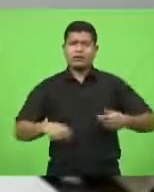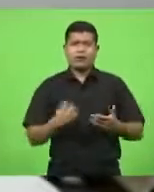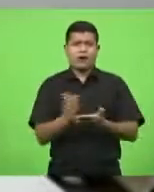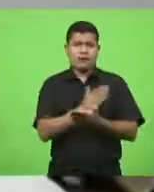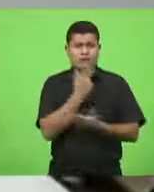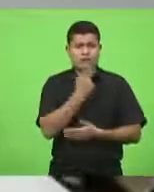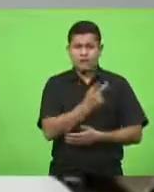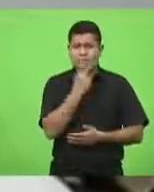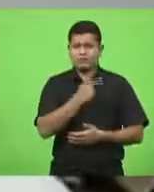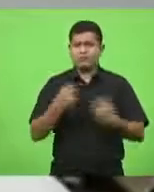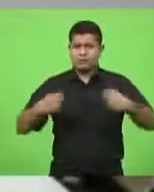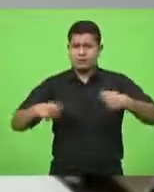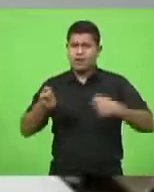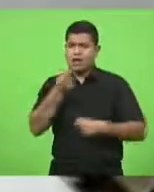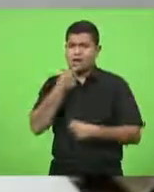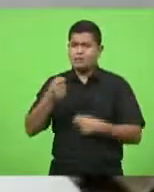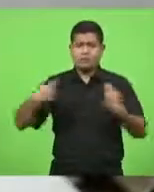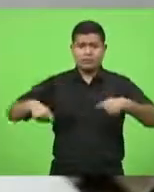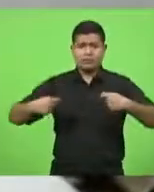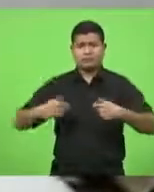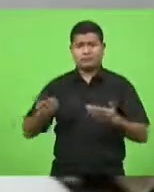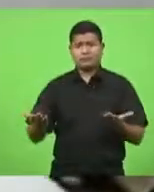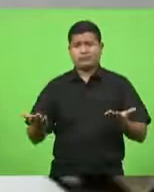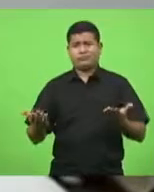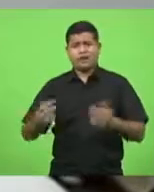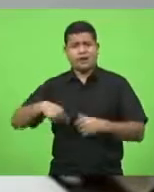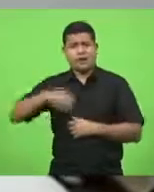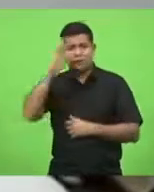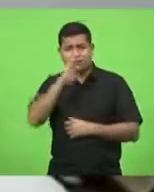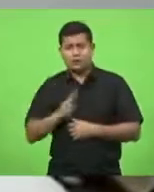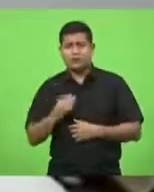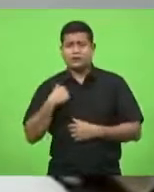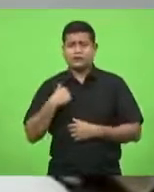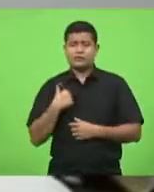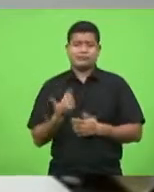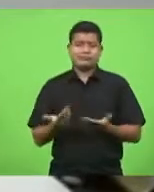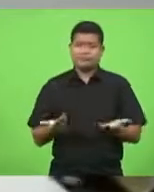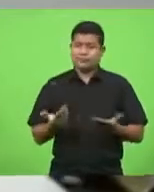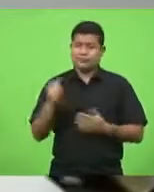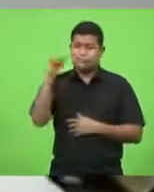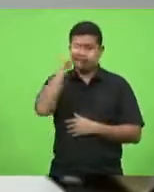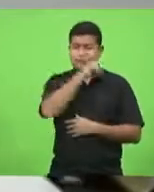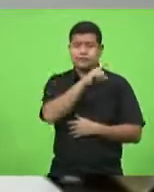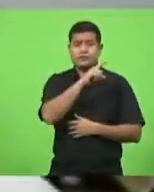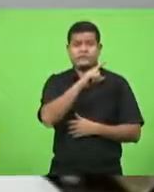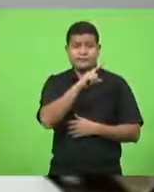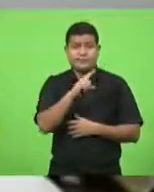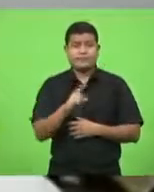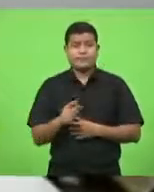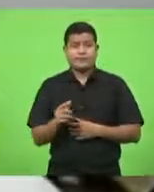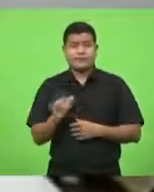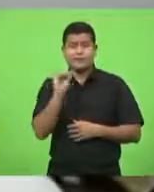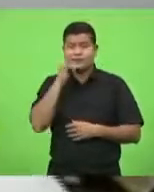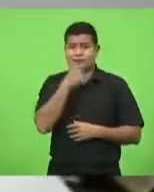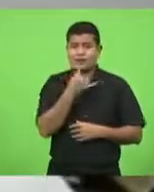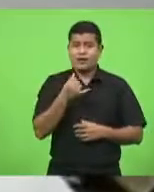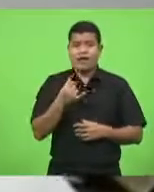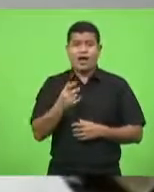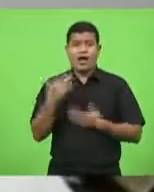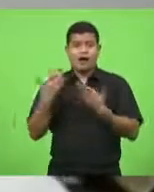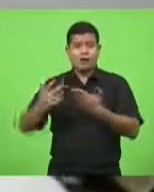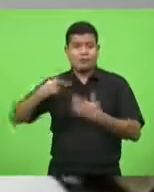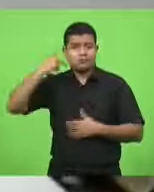Então, realmente, o Brasil tem esse retrato hoje. E, infelizmente, a política da reeleição,